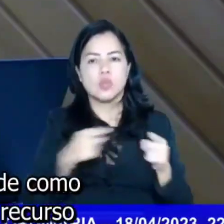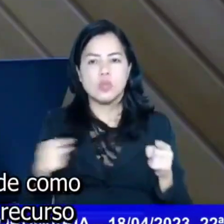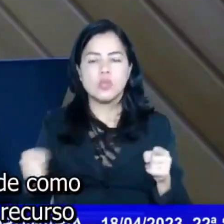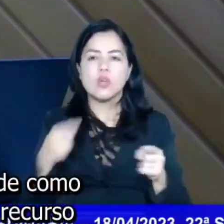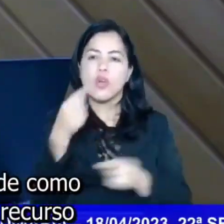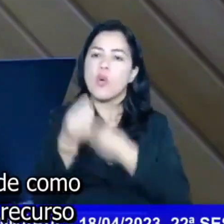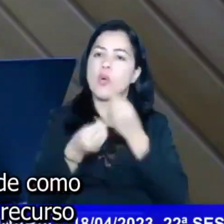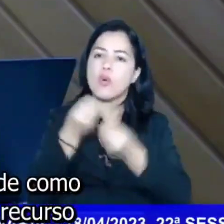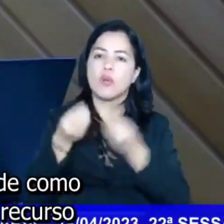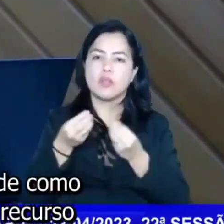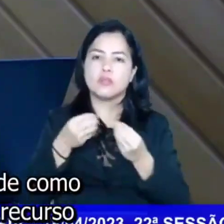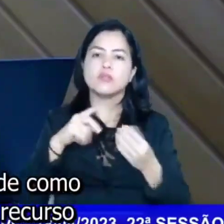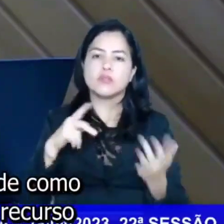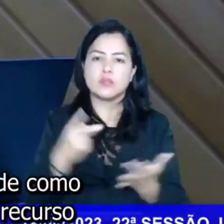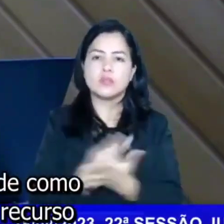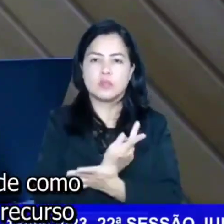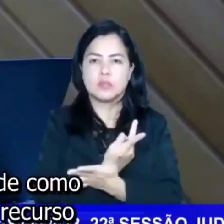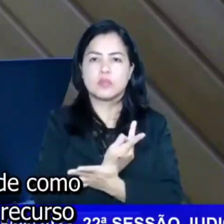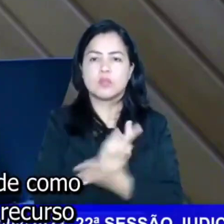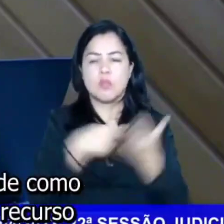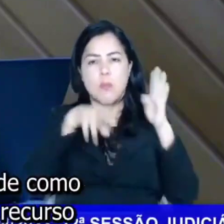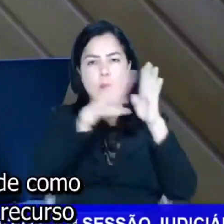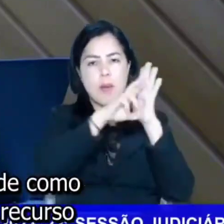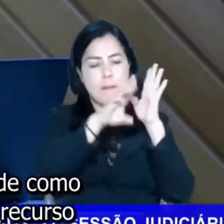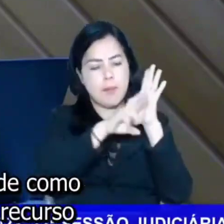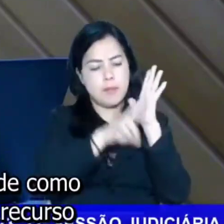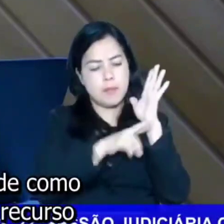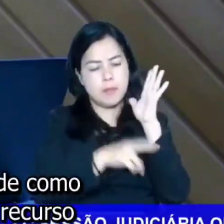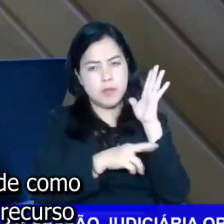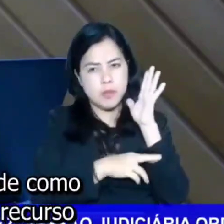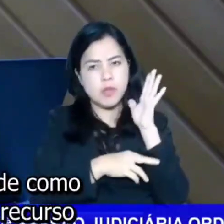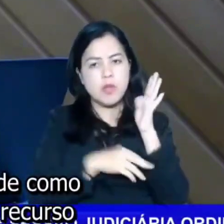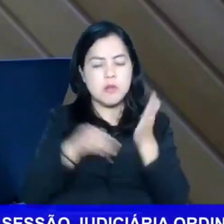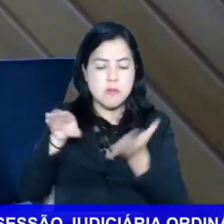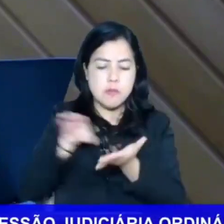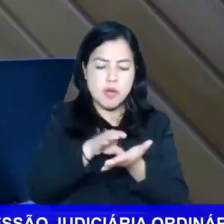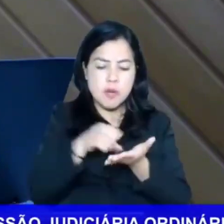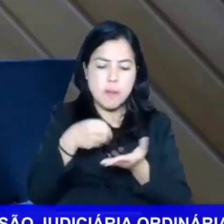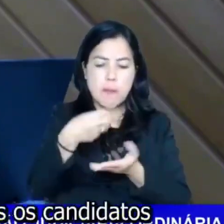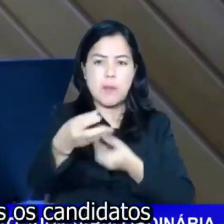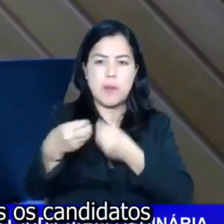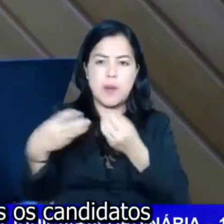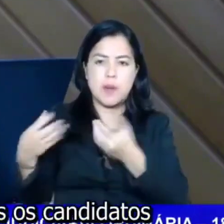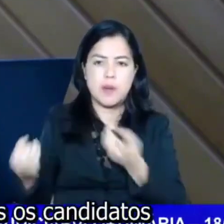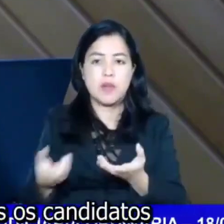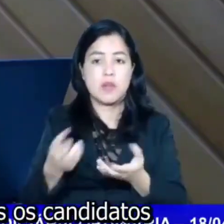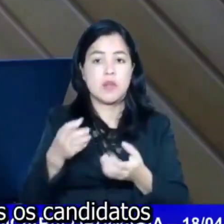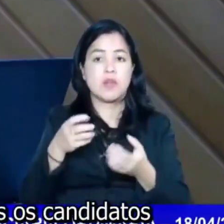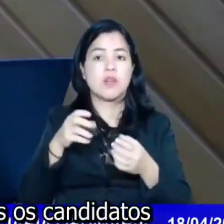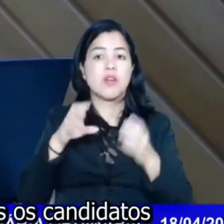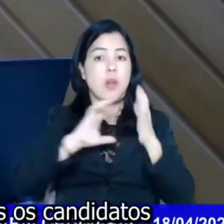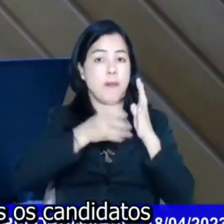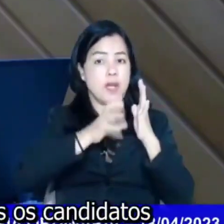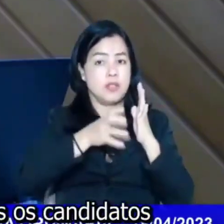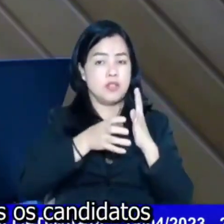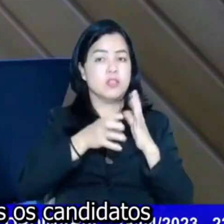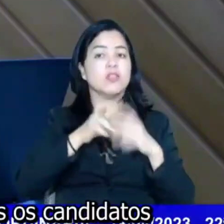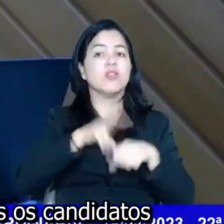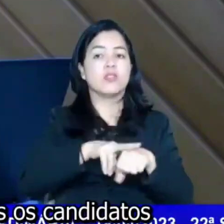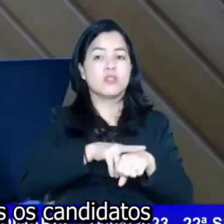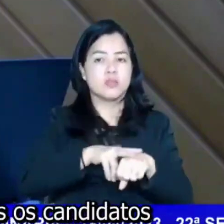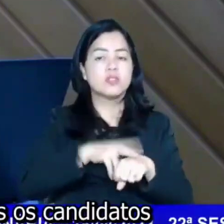de como é que se deu os critérios para a distribuição do recurso. E o Partido Verde tomou o